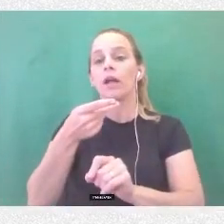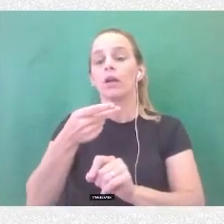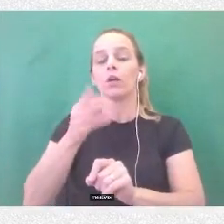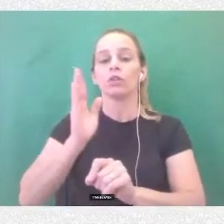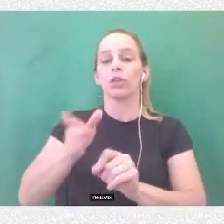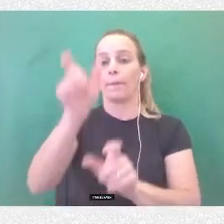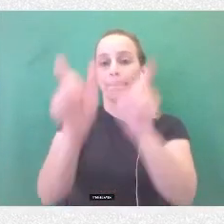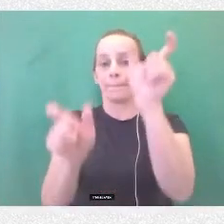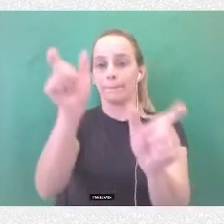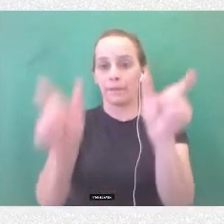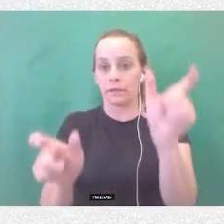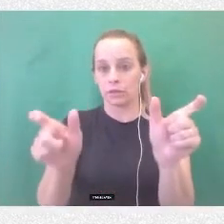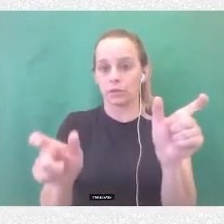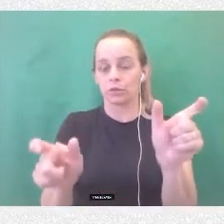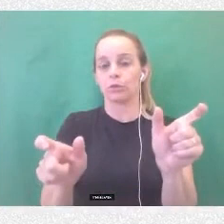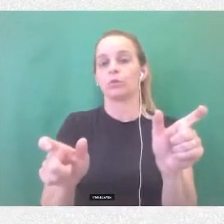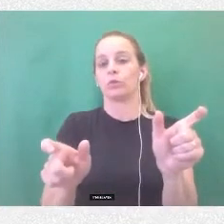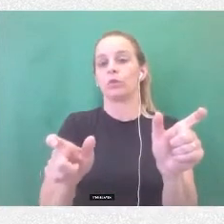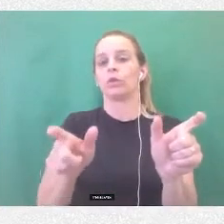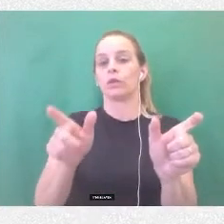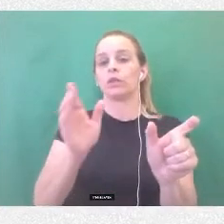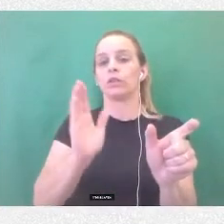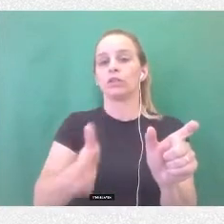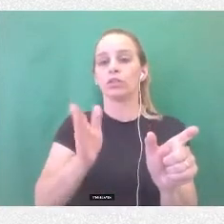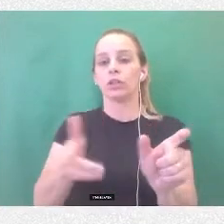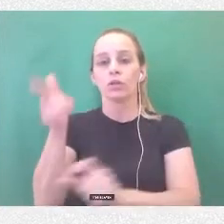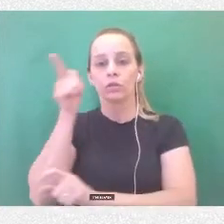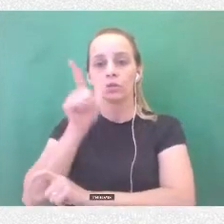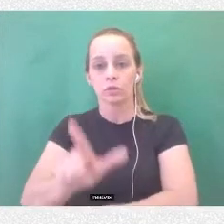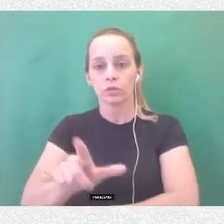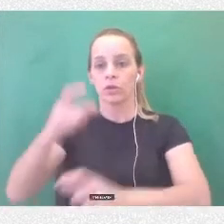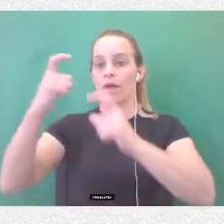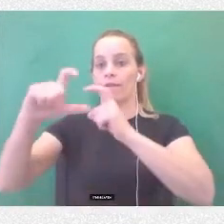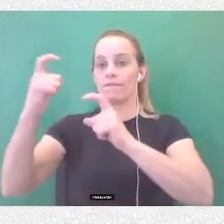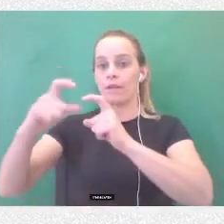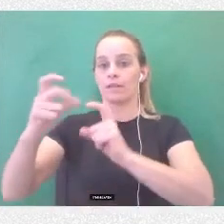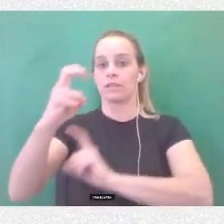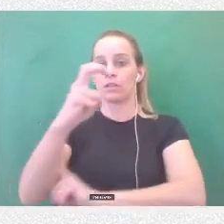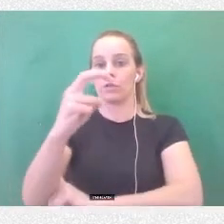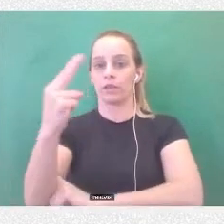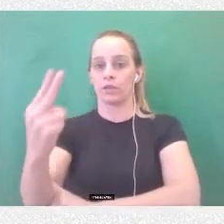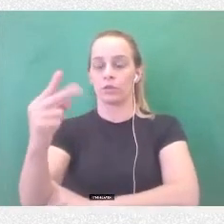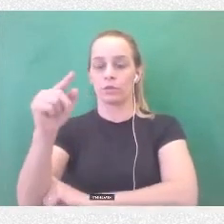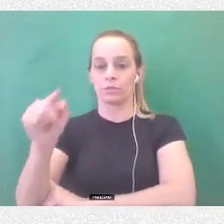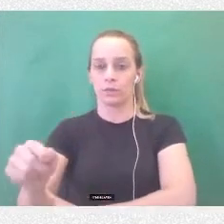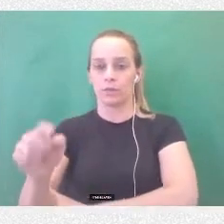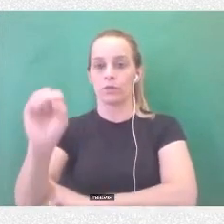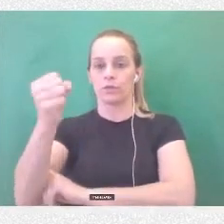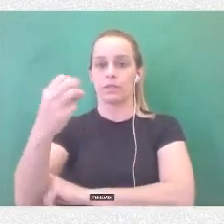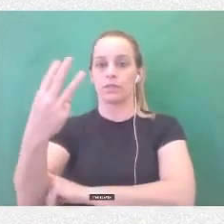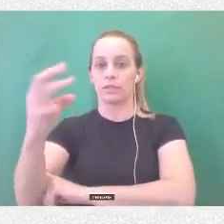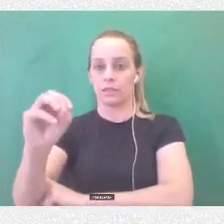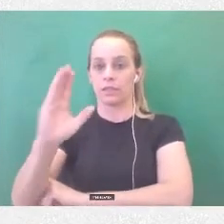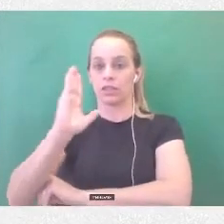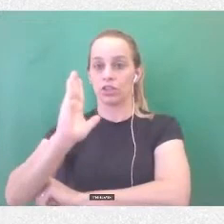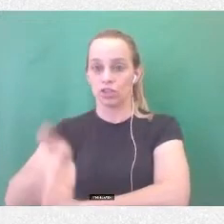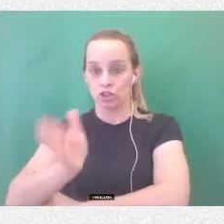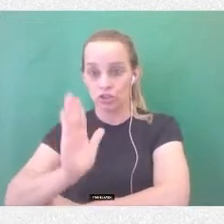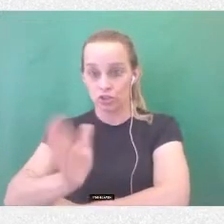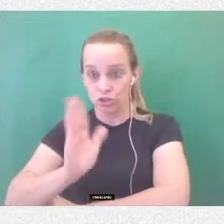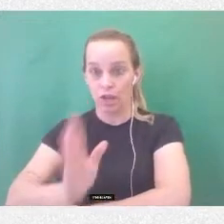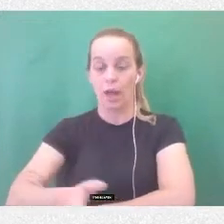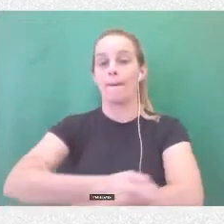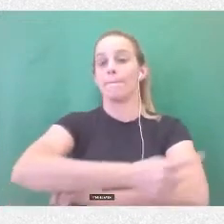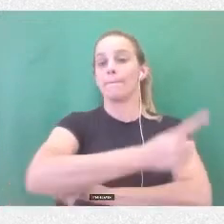que receberam a vacina da Pfizer, nós temos 52.830 doses, primeiras doses dessas